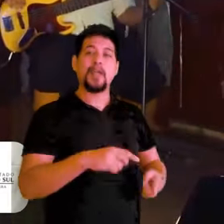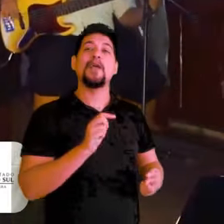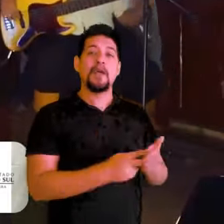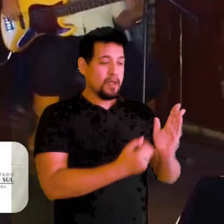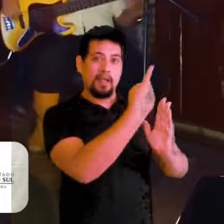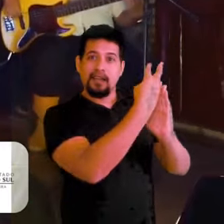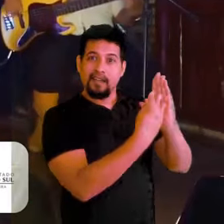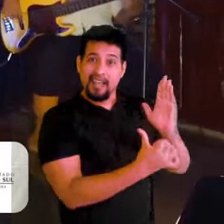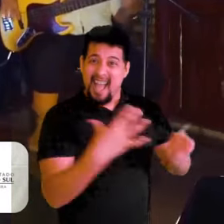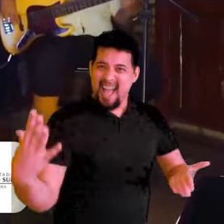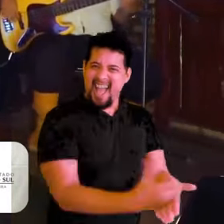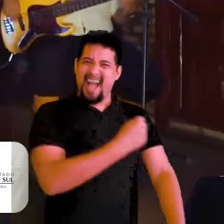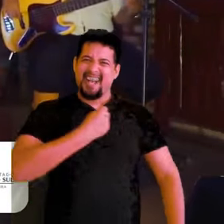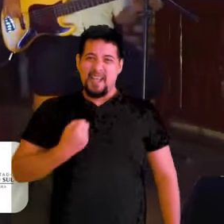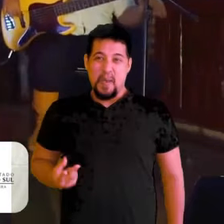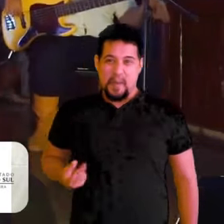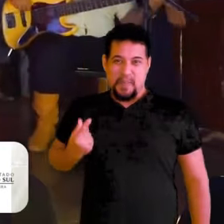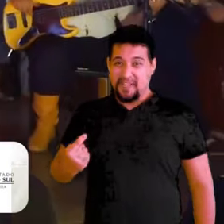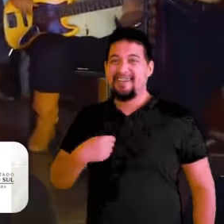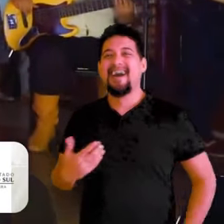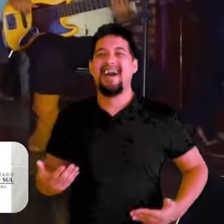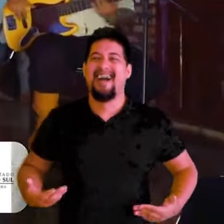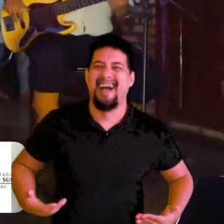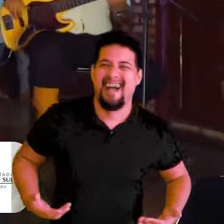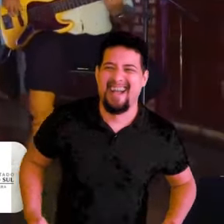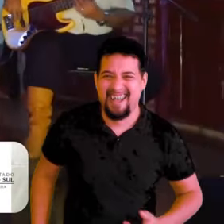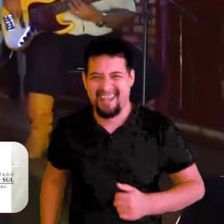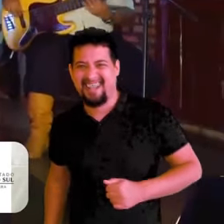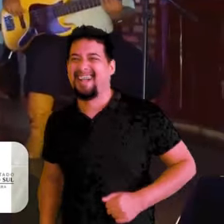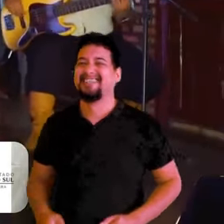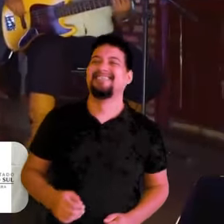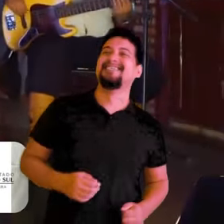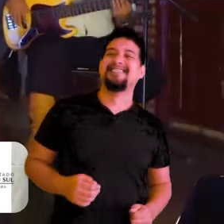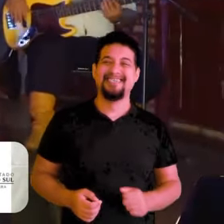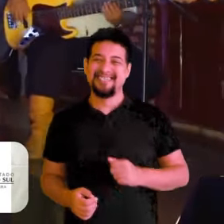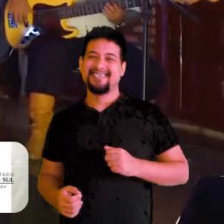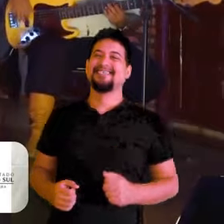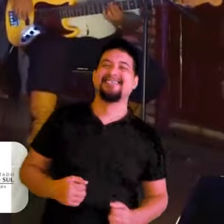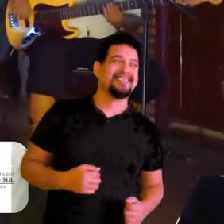te explicar que eu acabei de acertar nessa tal de Mega Sena.